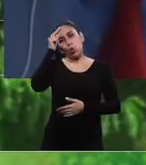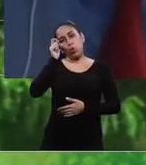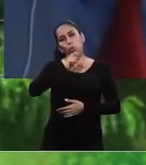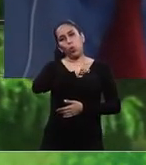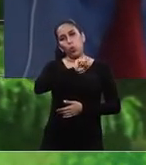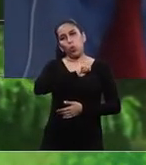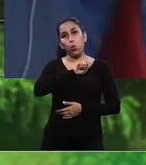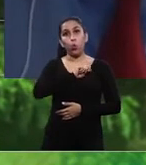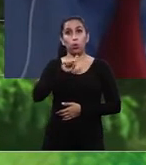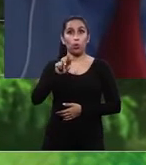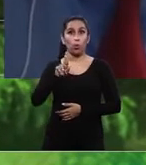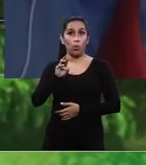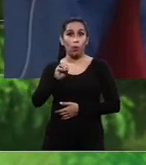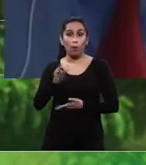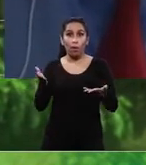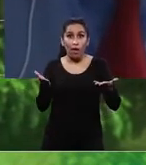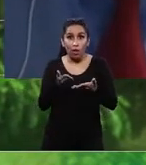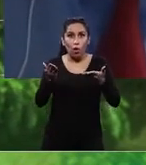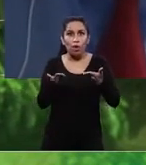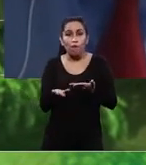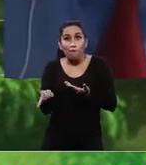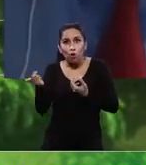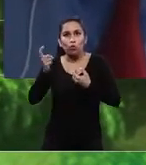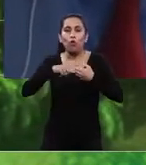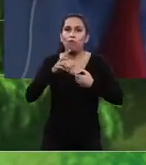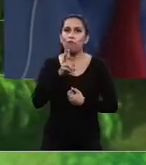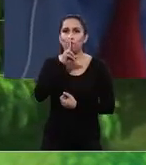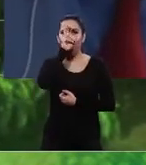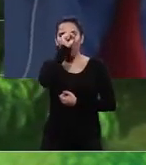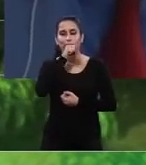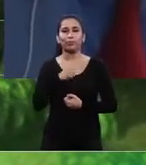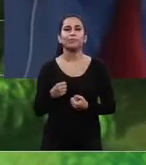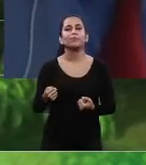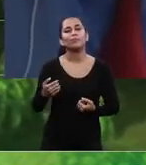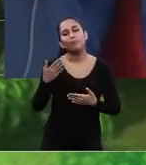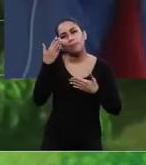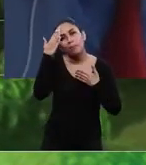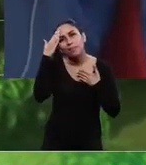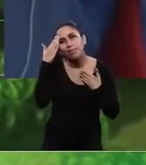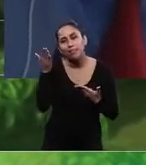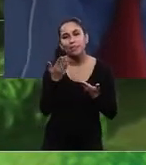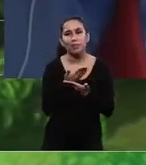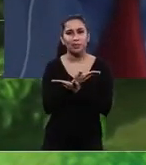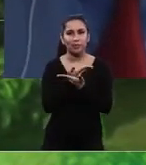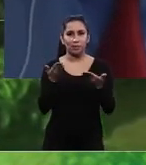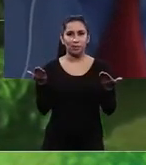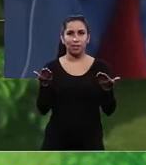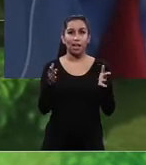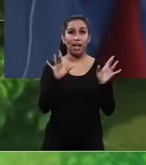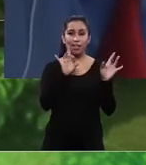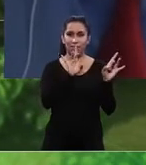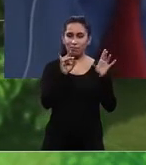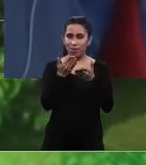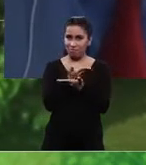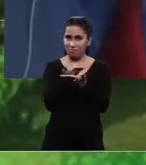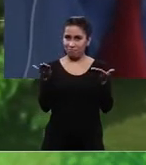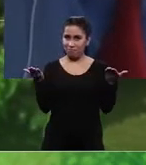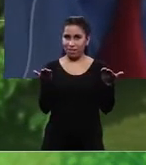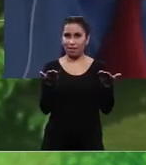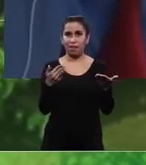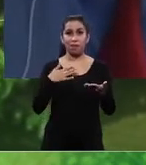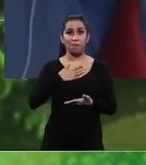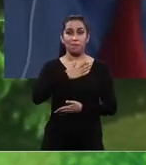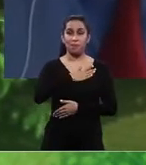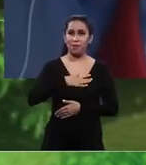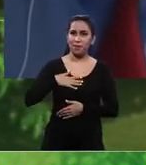para sustentar o Brasil mais uma vez. Então, meus agradecimentos muito especial a cada um dos senhores, foi um